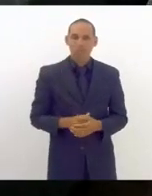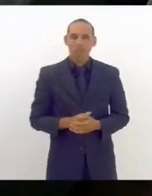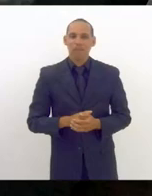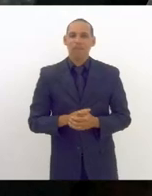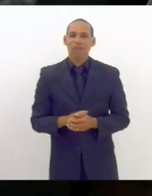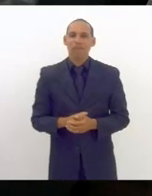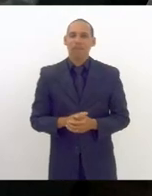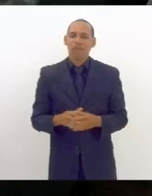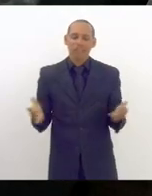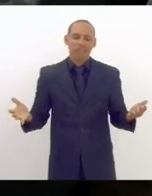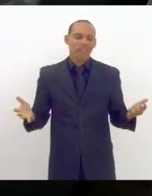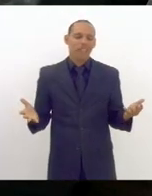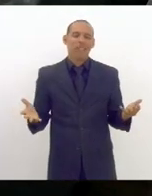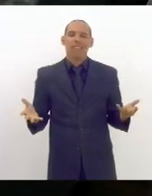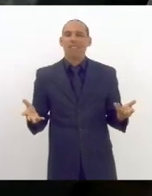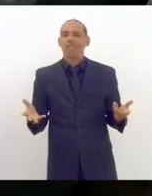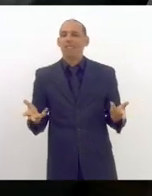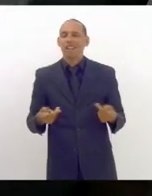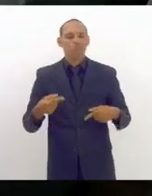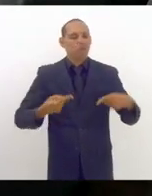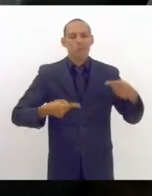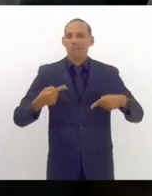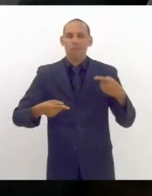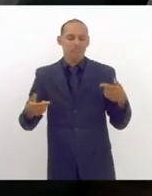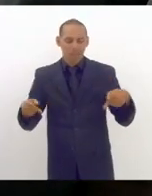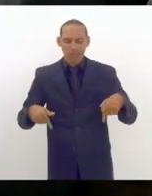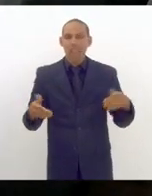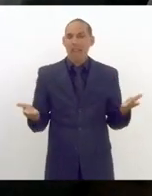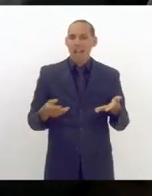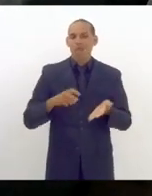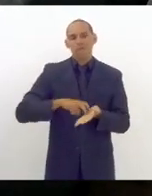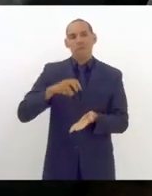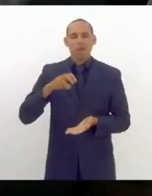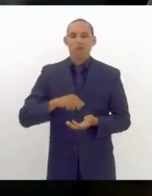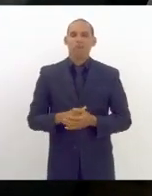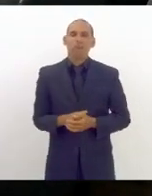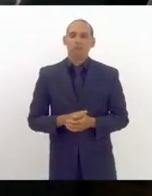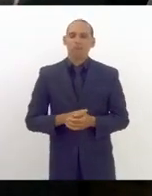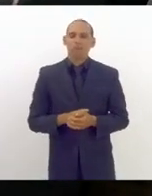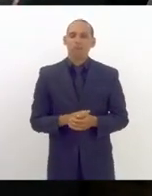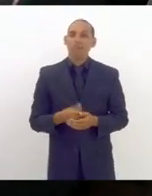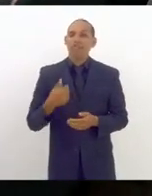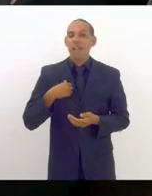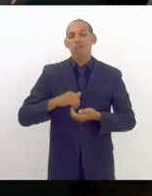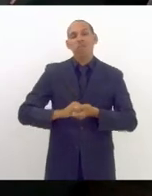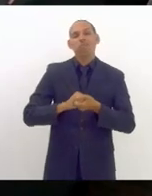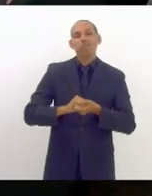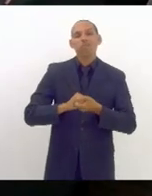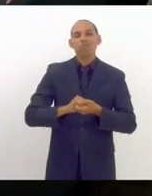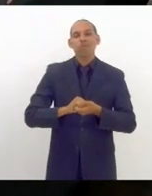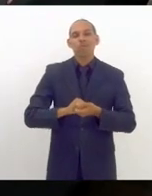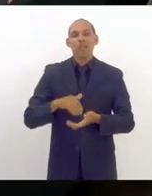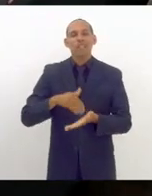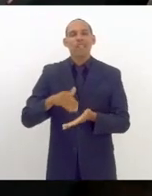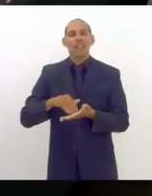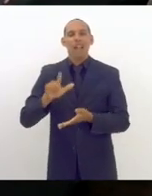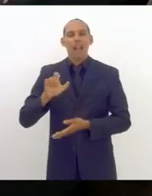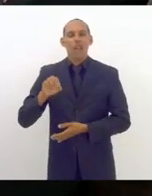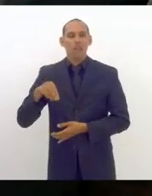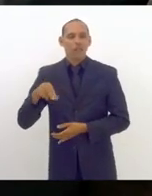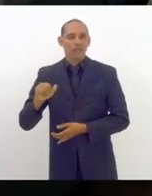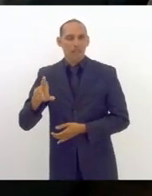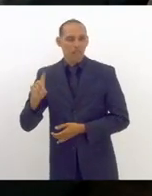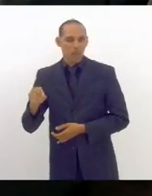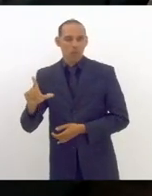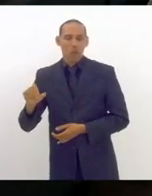excelente discussão que tá tendo aqui nessa manhã quero cumprimentar o secretário Leonardo Lobo secretário de Fazenda